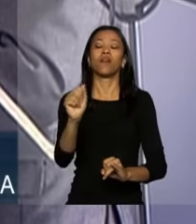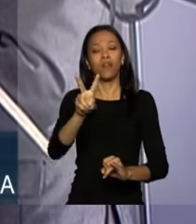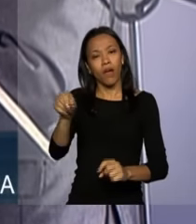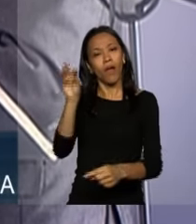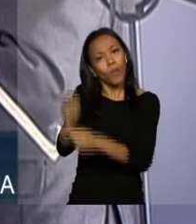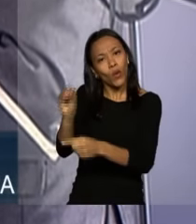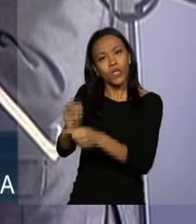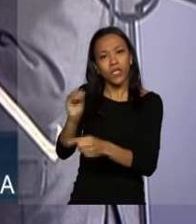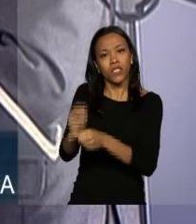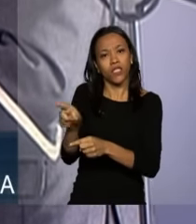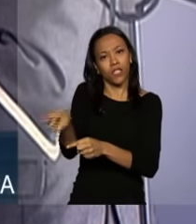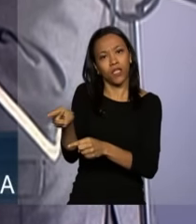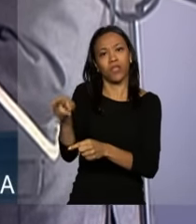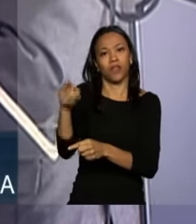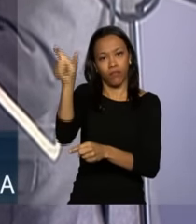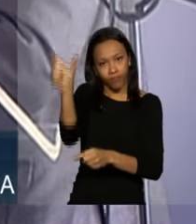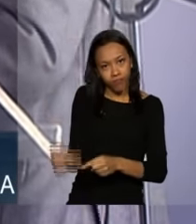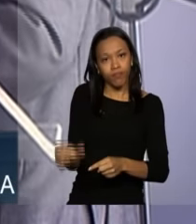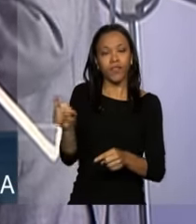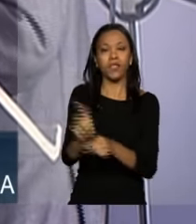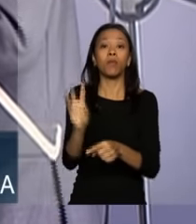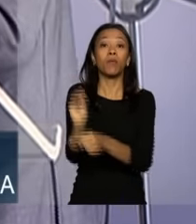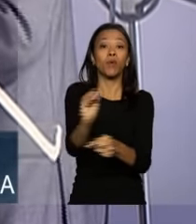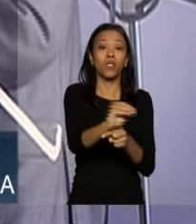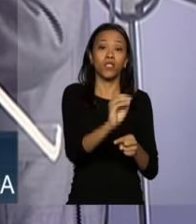a senhora e todo o nosso Brasil.